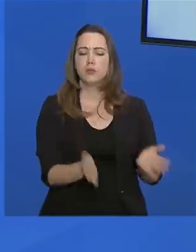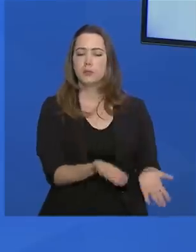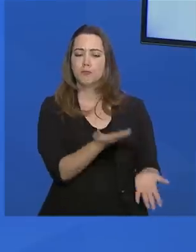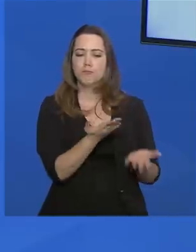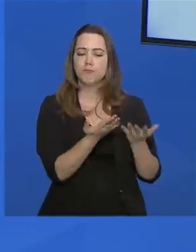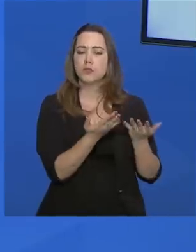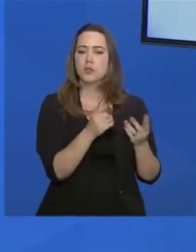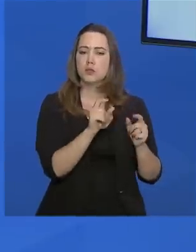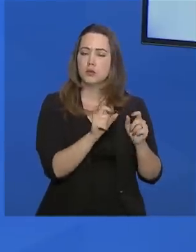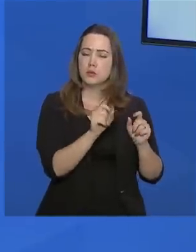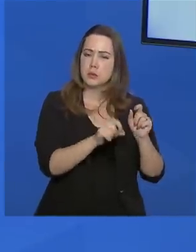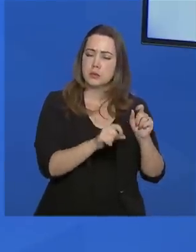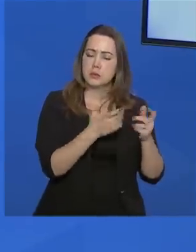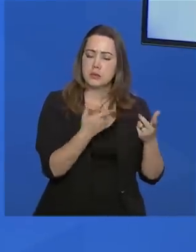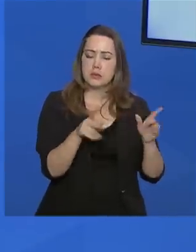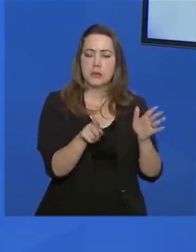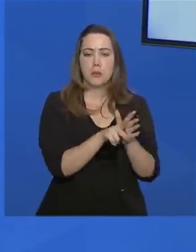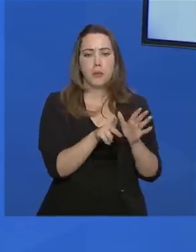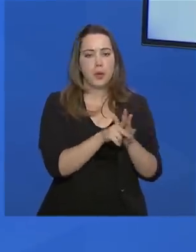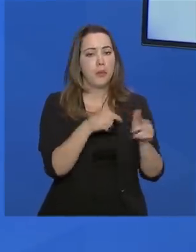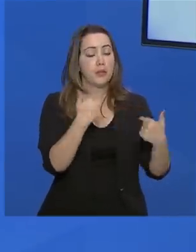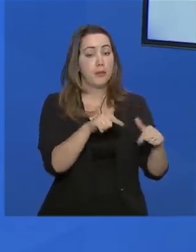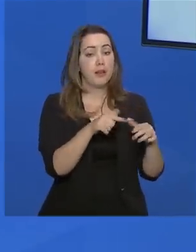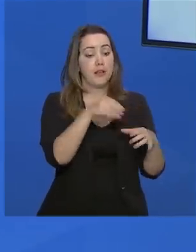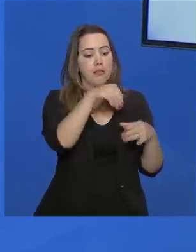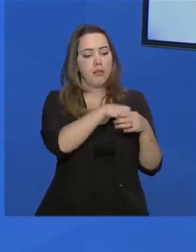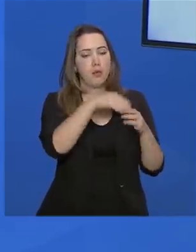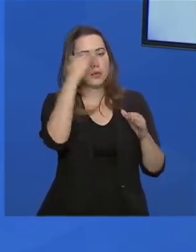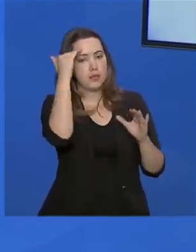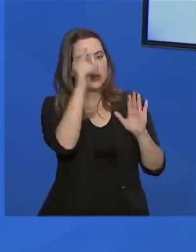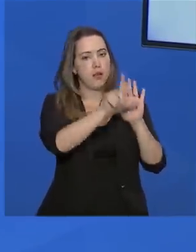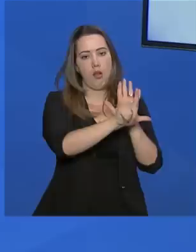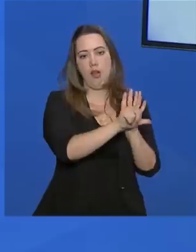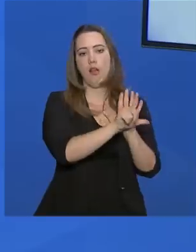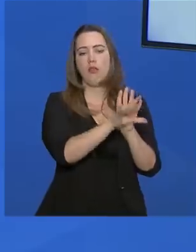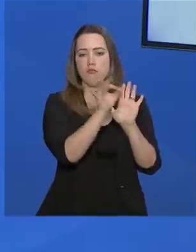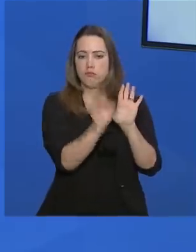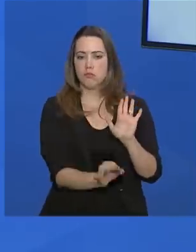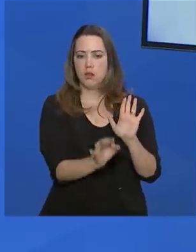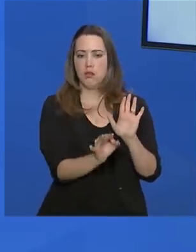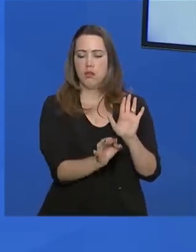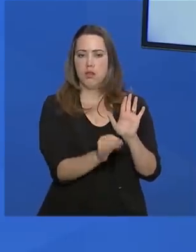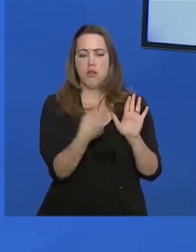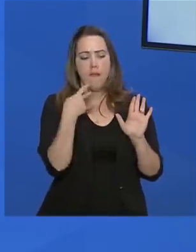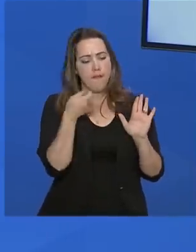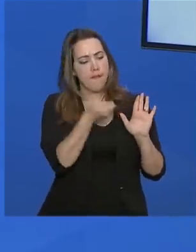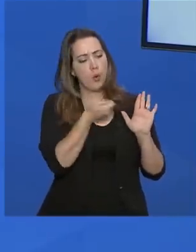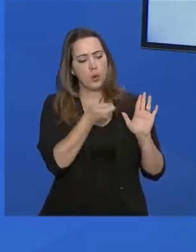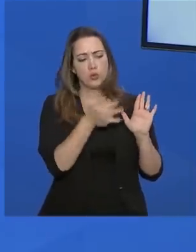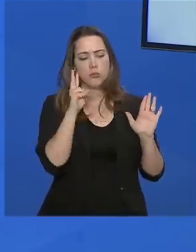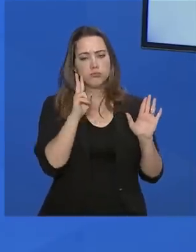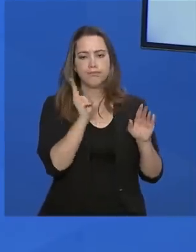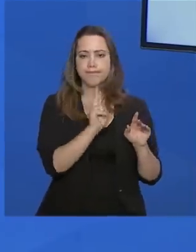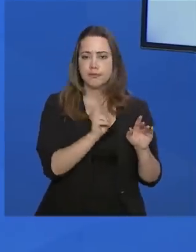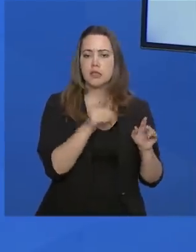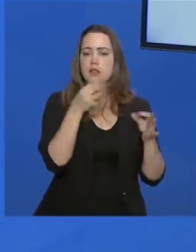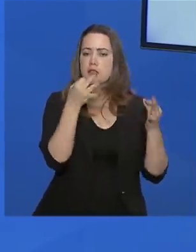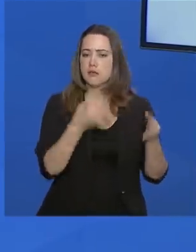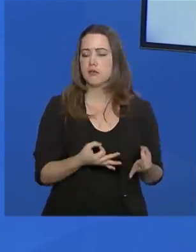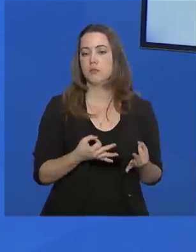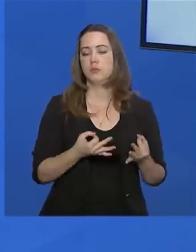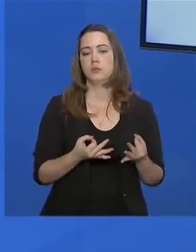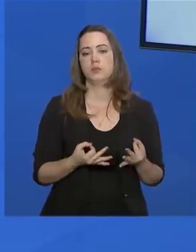ter as atuações absolutamente legais regularizados monitoradas fiscalizados